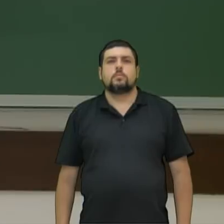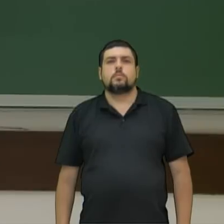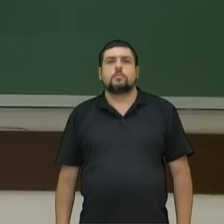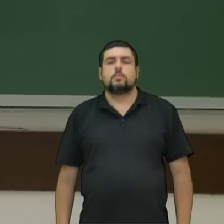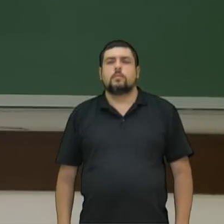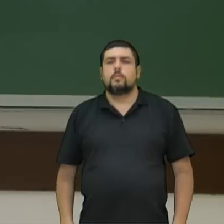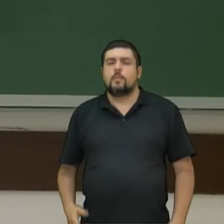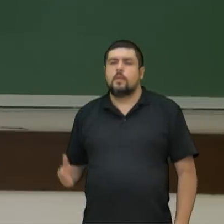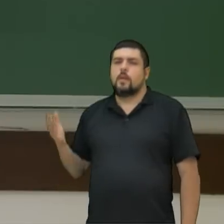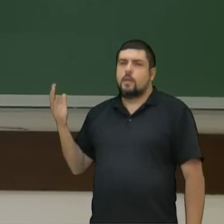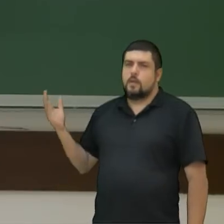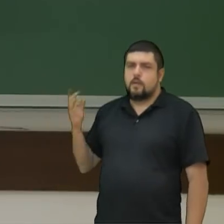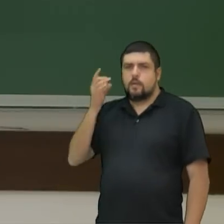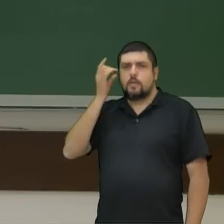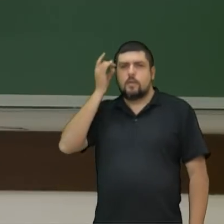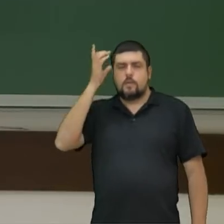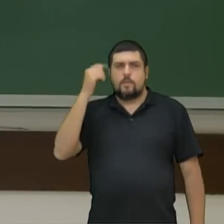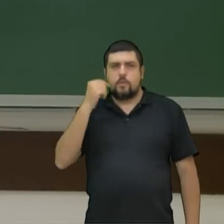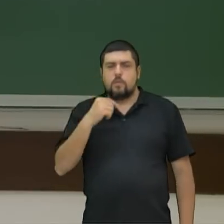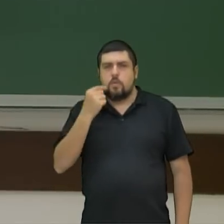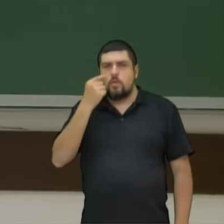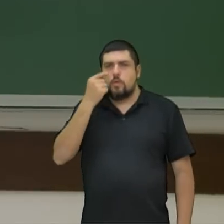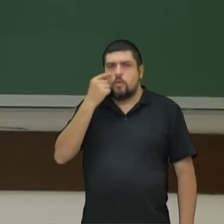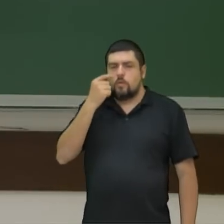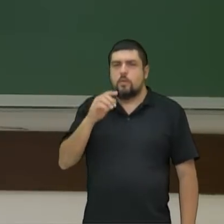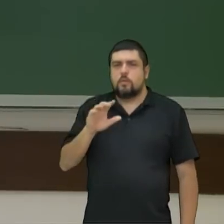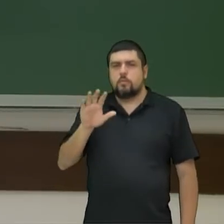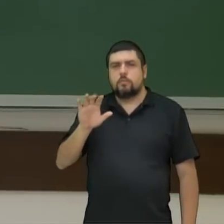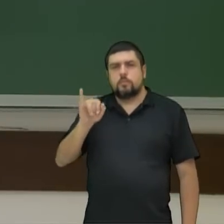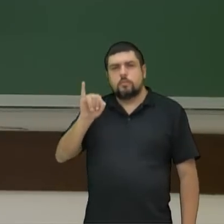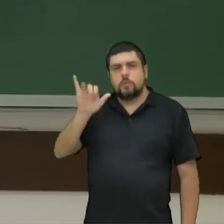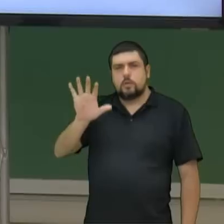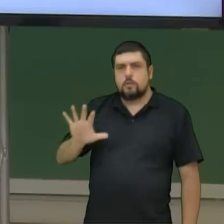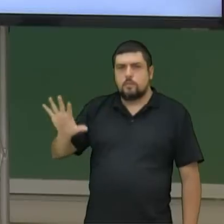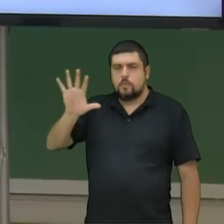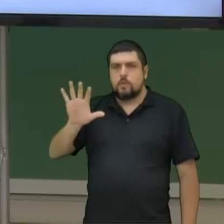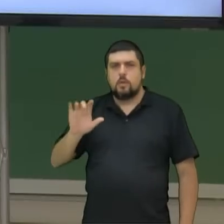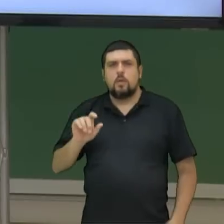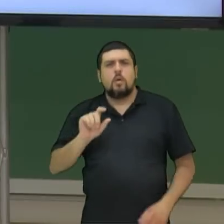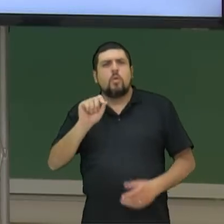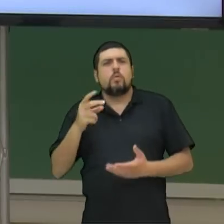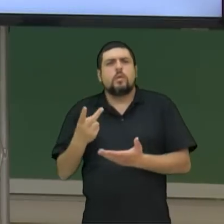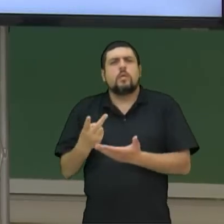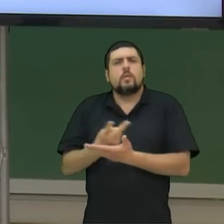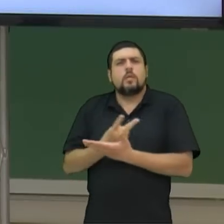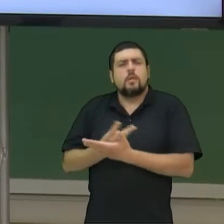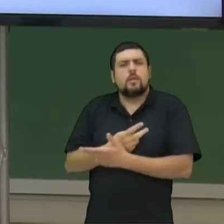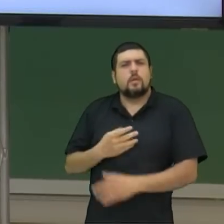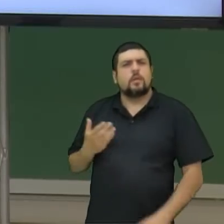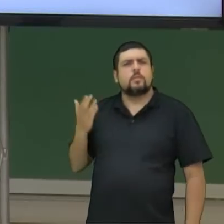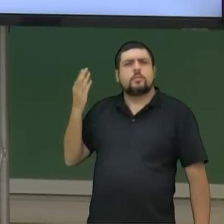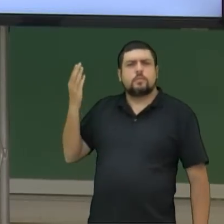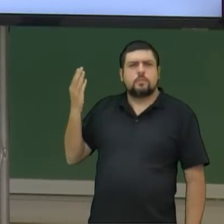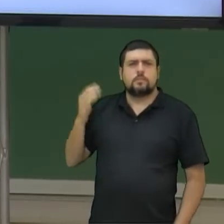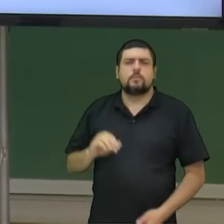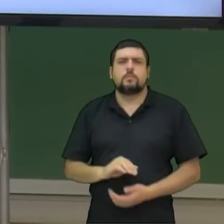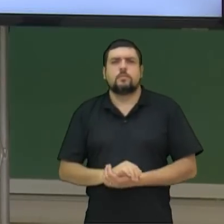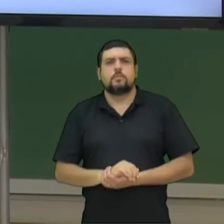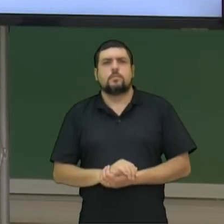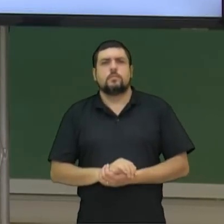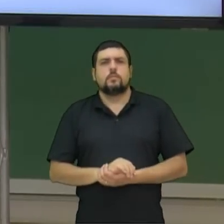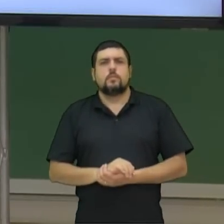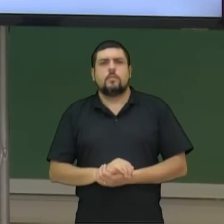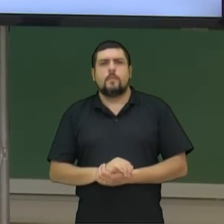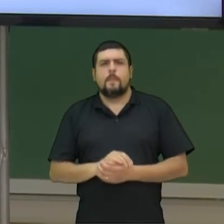Está fácil, né, gente? Vamos olhar lá o cariótipo, então. O que tem de errado, se é que tem alguma coisa de errado aqui? Vocês estão vendo que os cromossomos